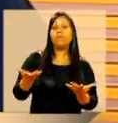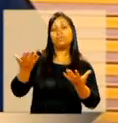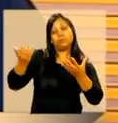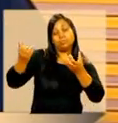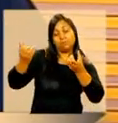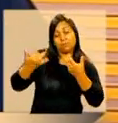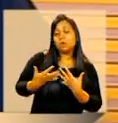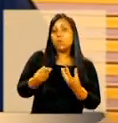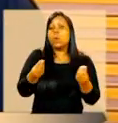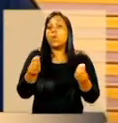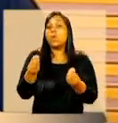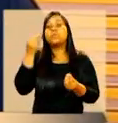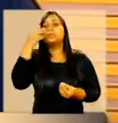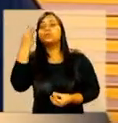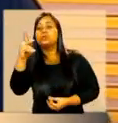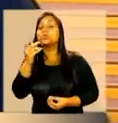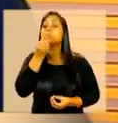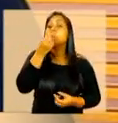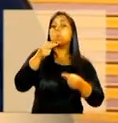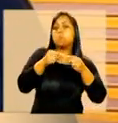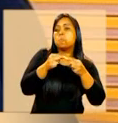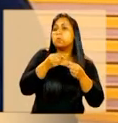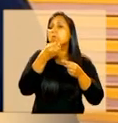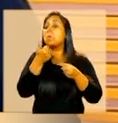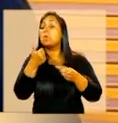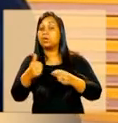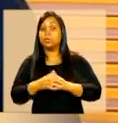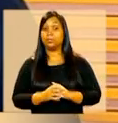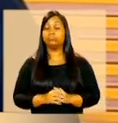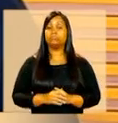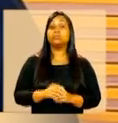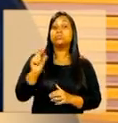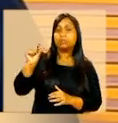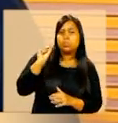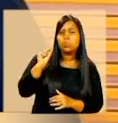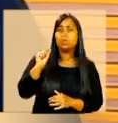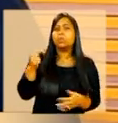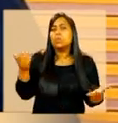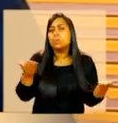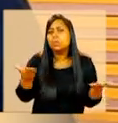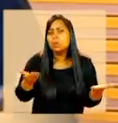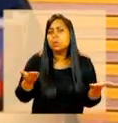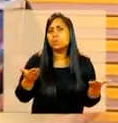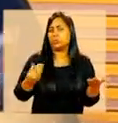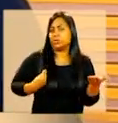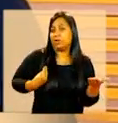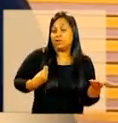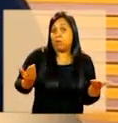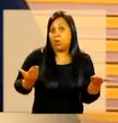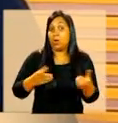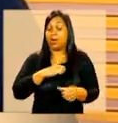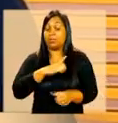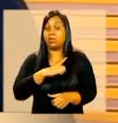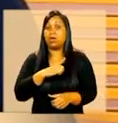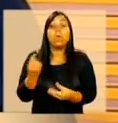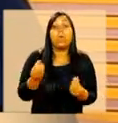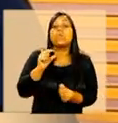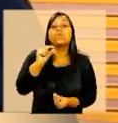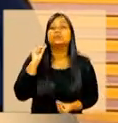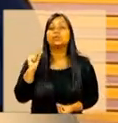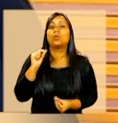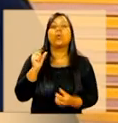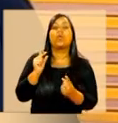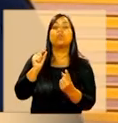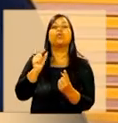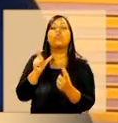suas experiências, o que funcionou, o que não funcionou. Quando você escolhe, Letícia, hoje, na vida que você leva agora, quando você escolhe